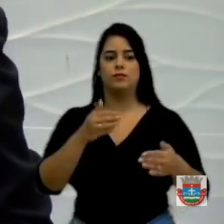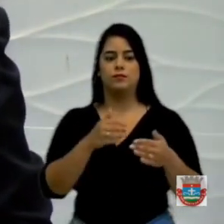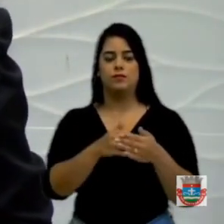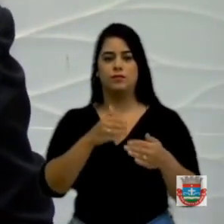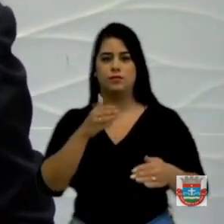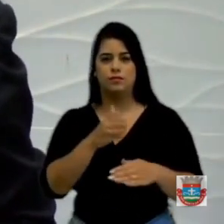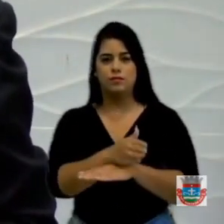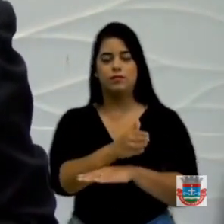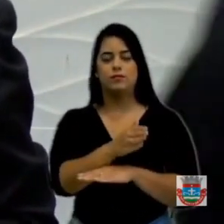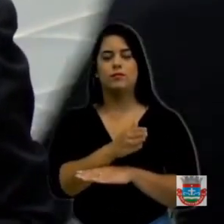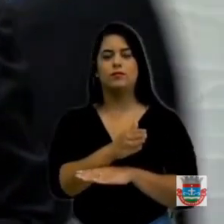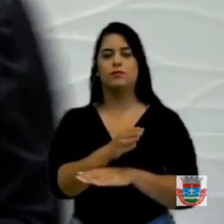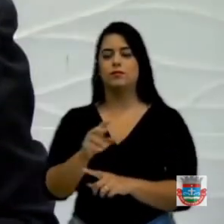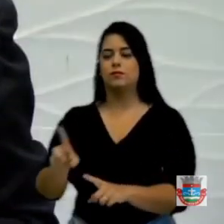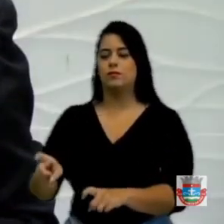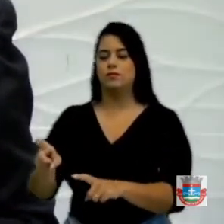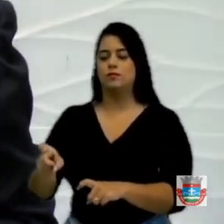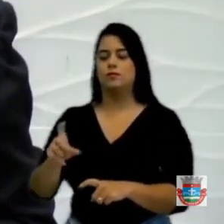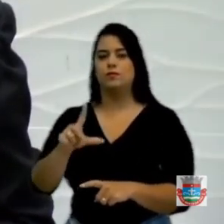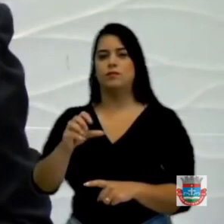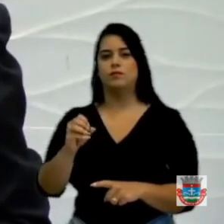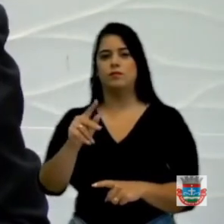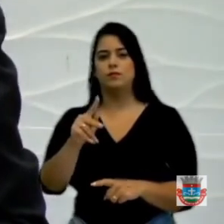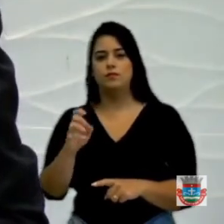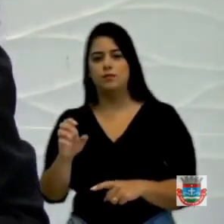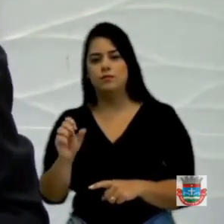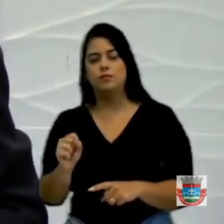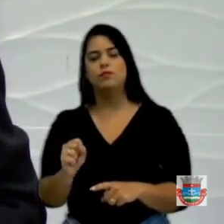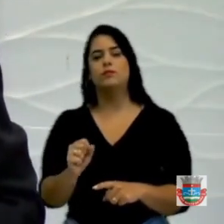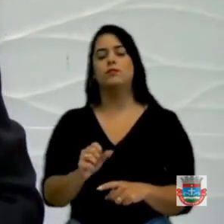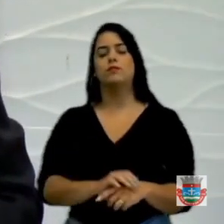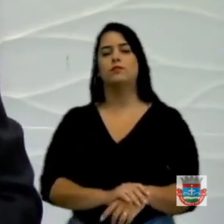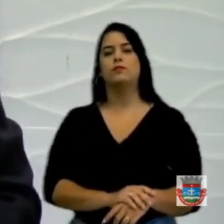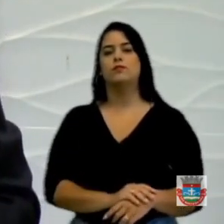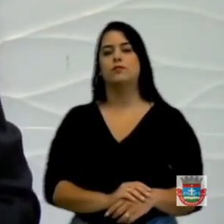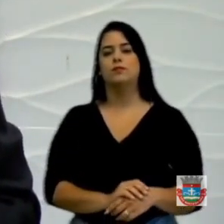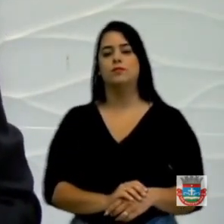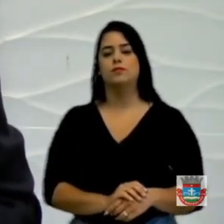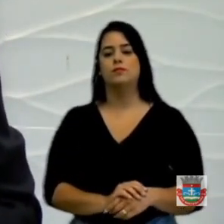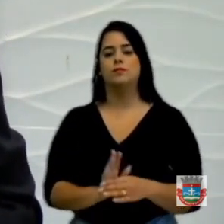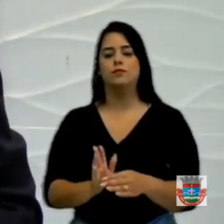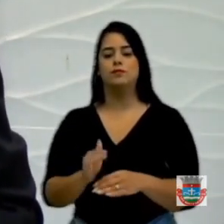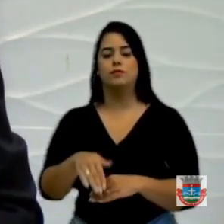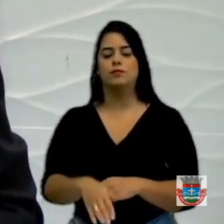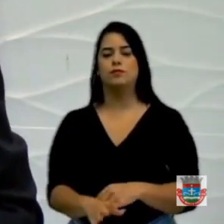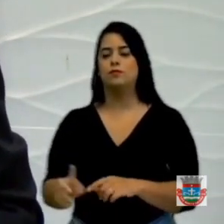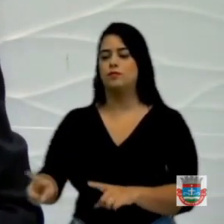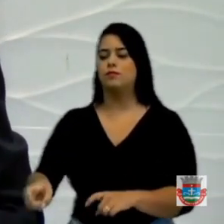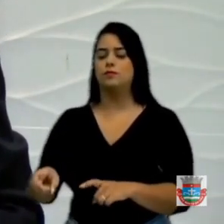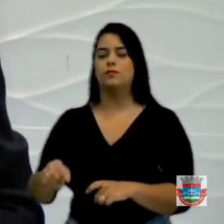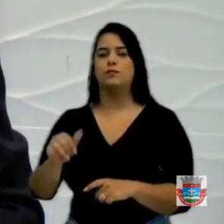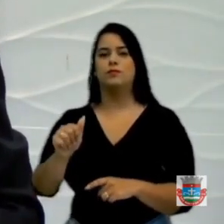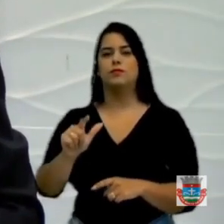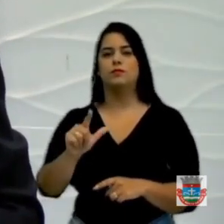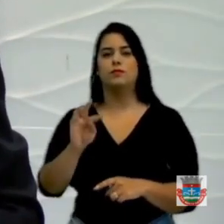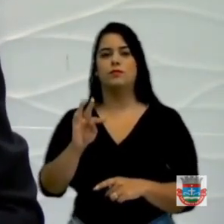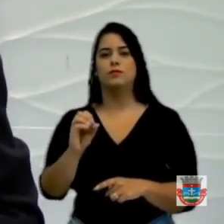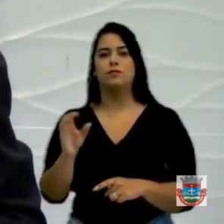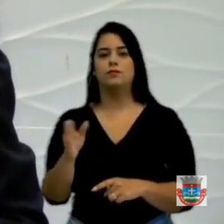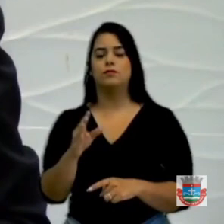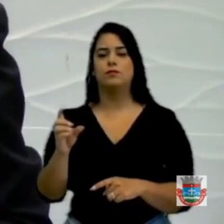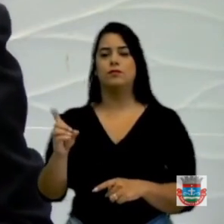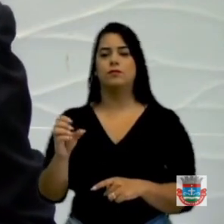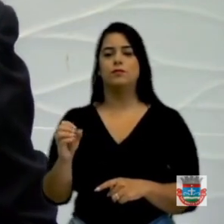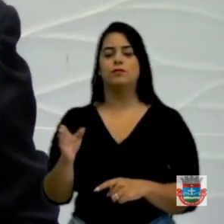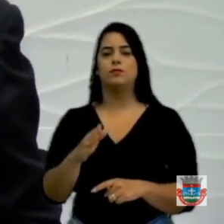sítio Lotes, ali para o Tony Ziza, descer ali para o sítio Alto Ponto, descer ali